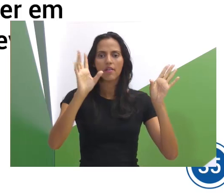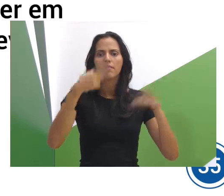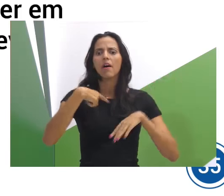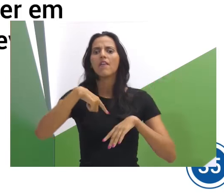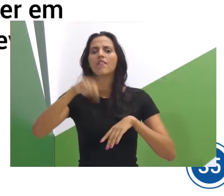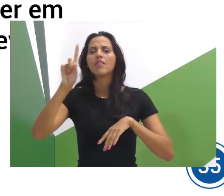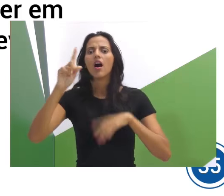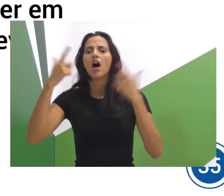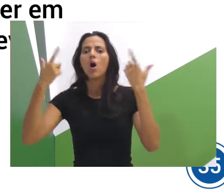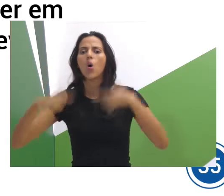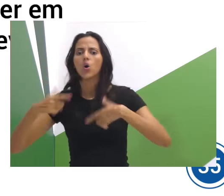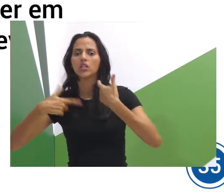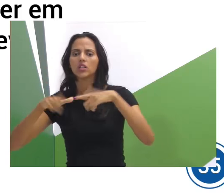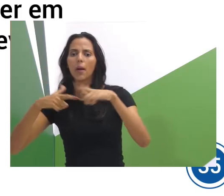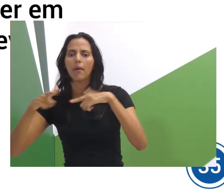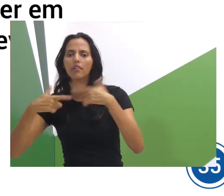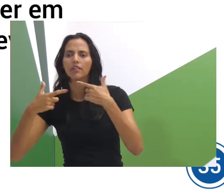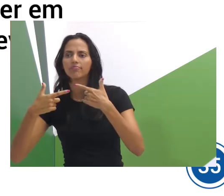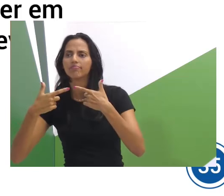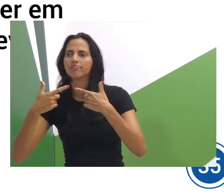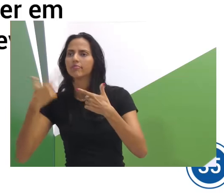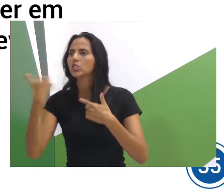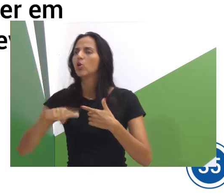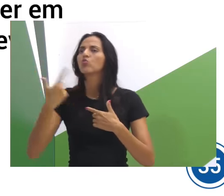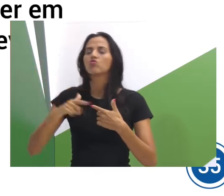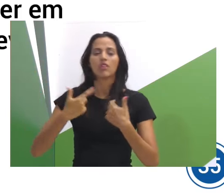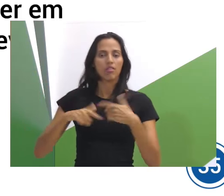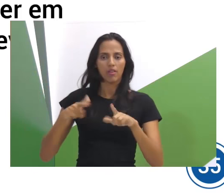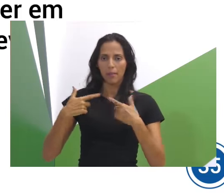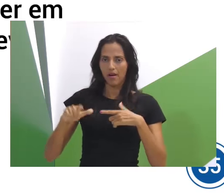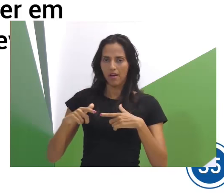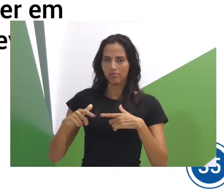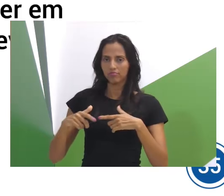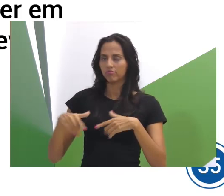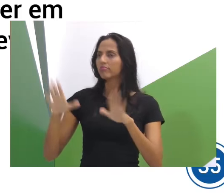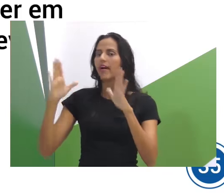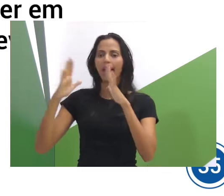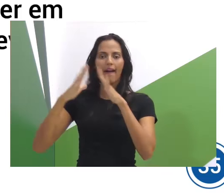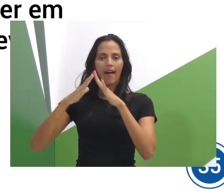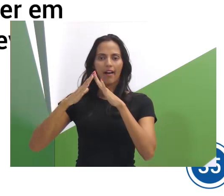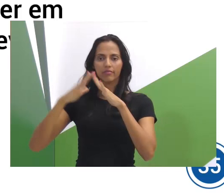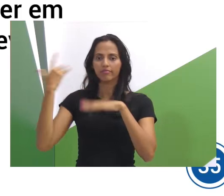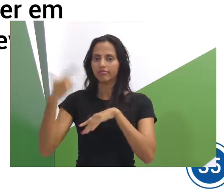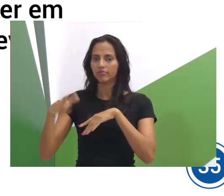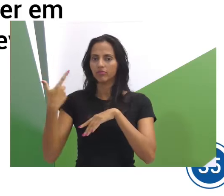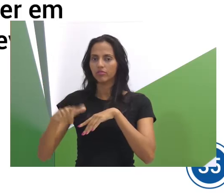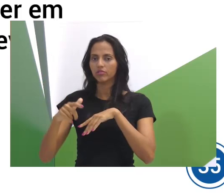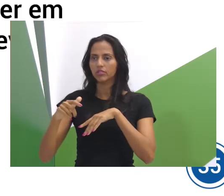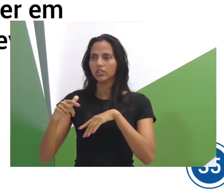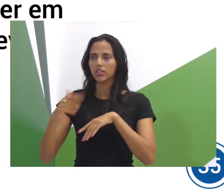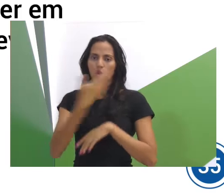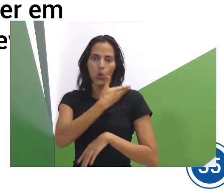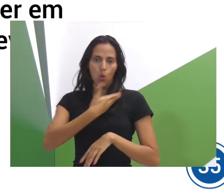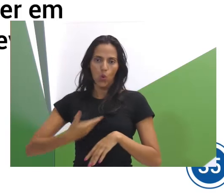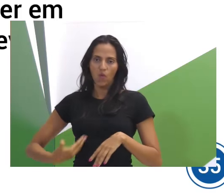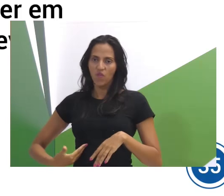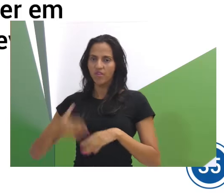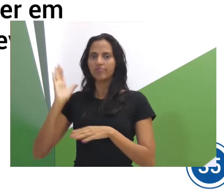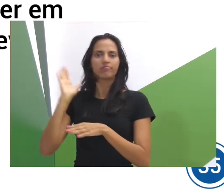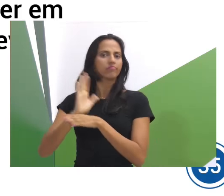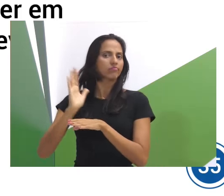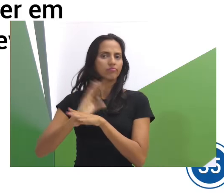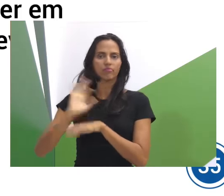manter, a assistência do Estado não vai ter, o Estado vai abandonar esses negros, então muitos negros ficaram à sua sorte,